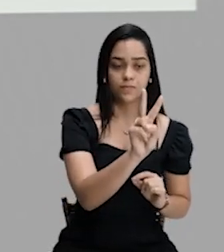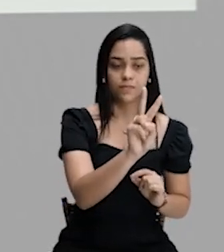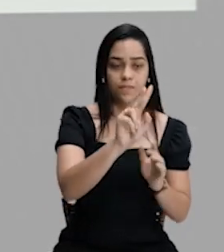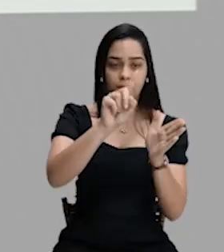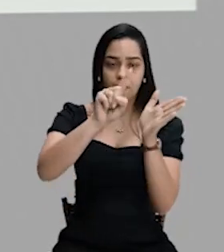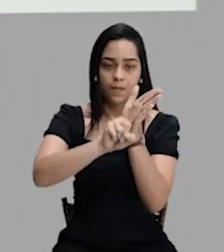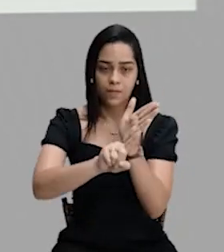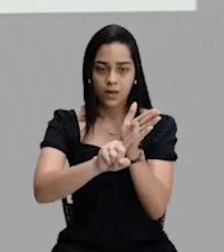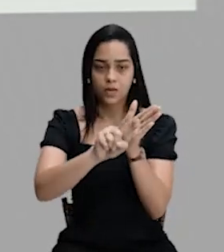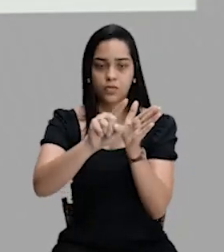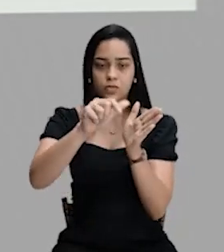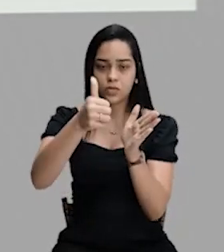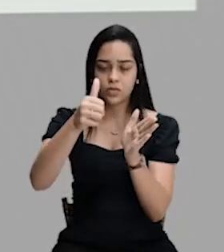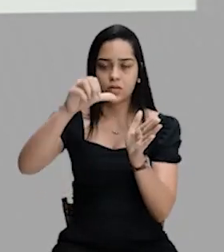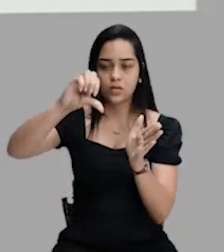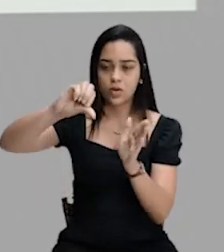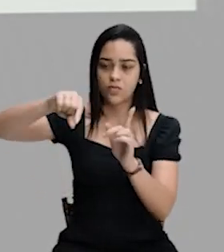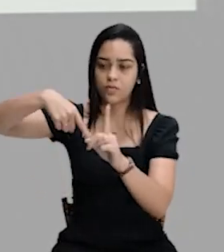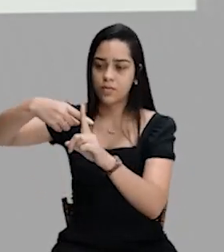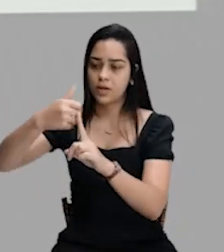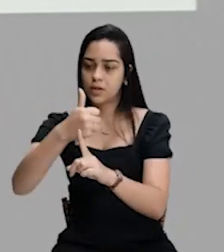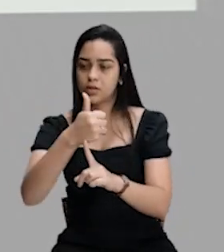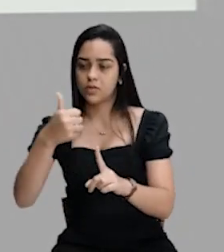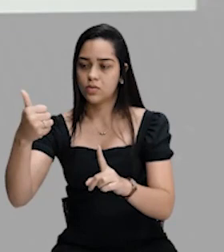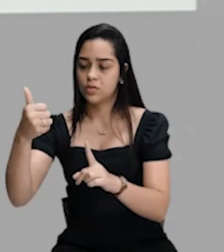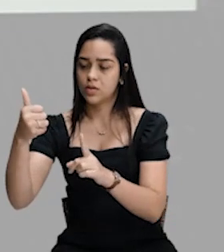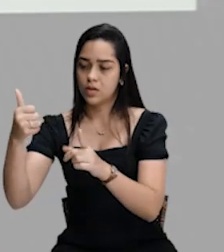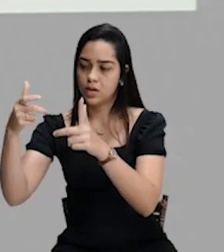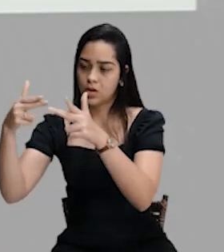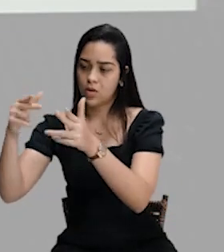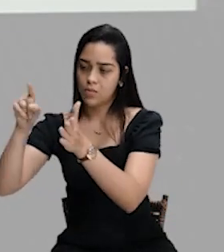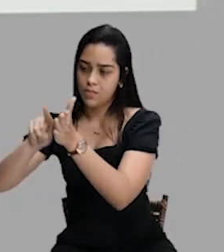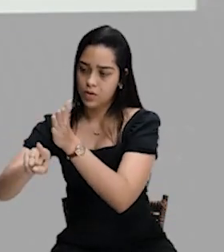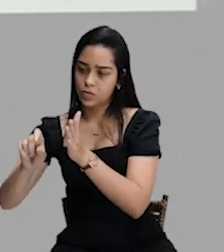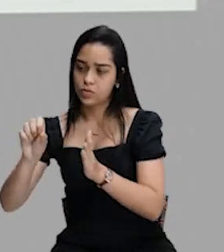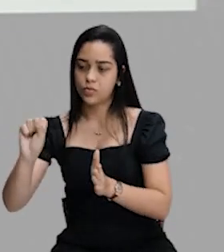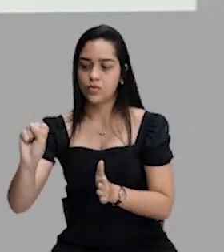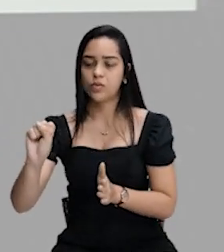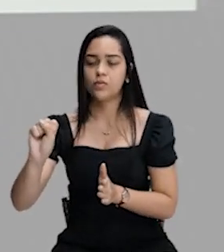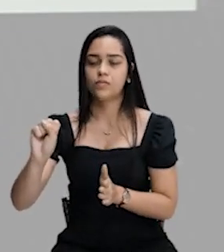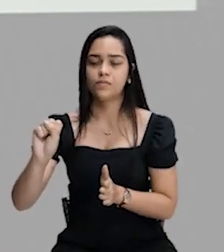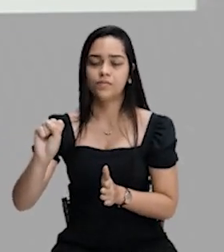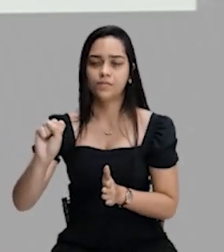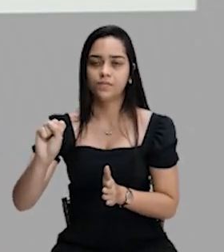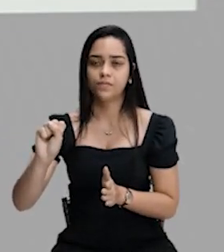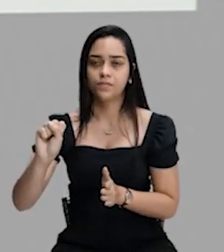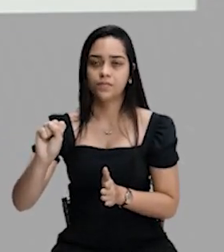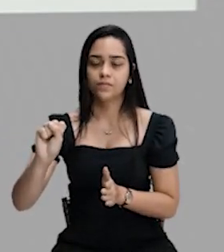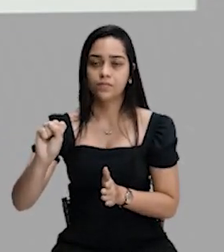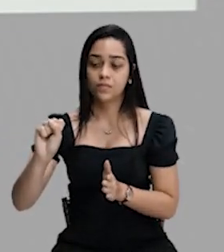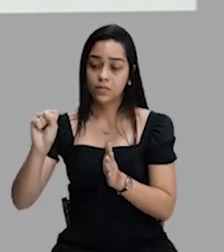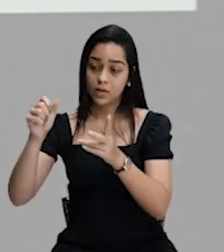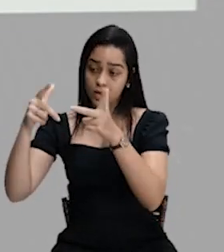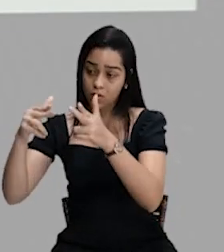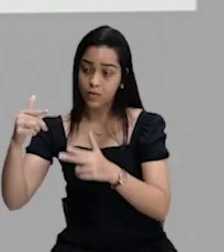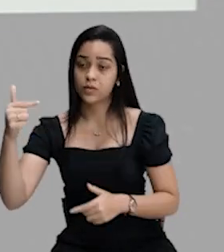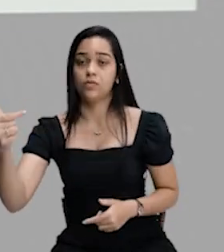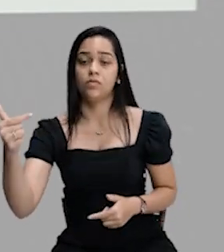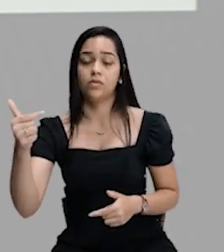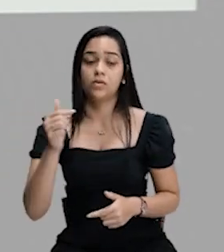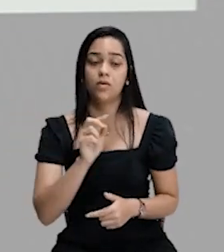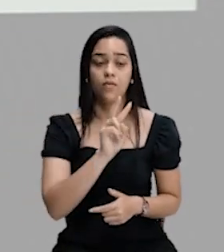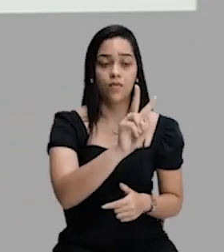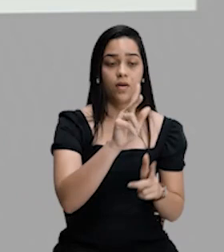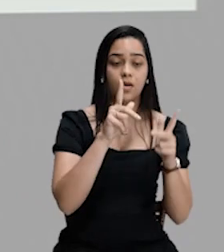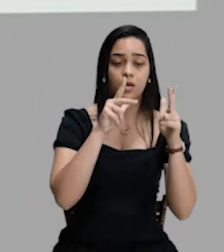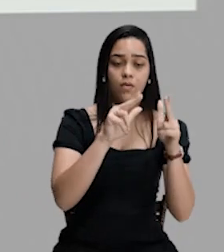menos menos 19 mais 11 dá menos 8 igual a 2 então V